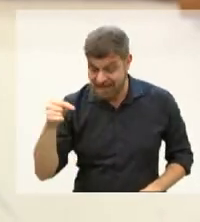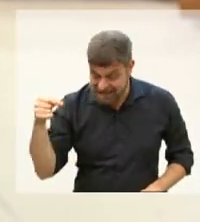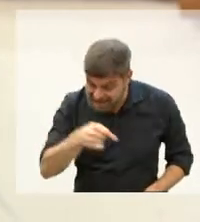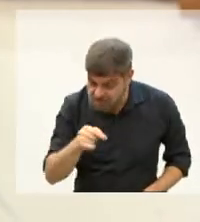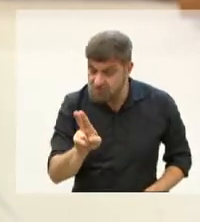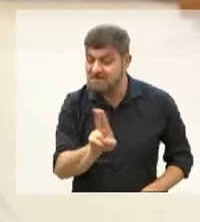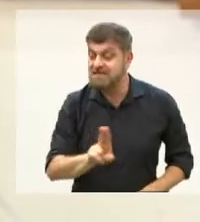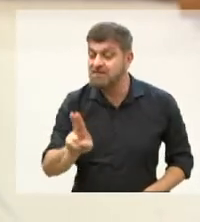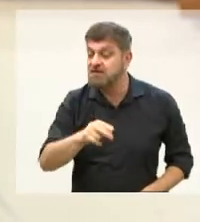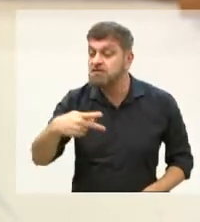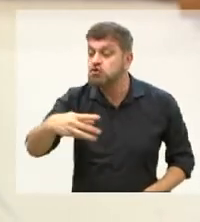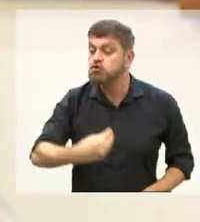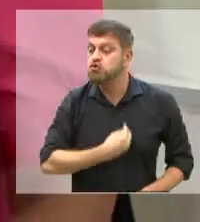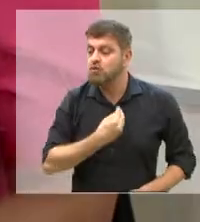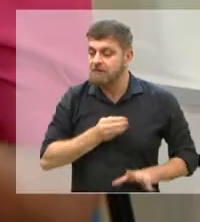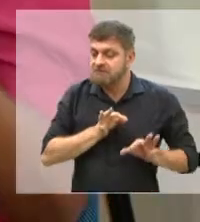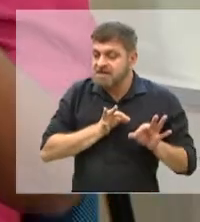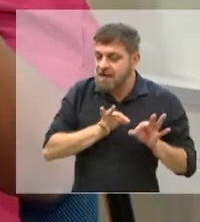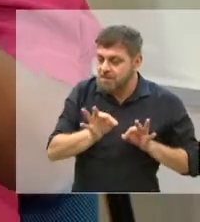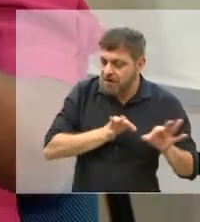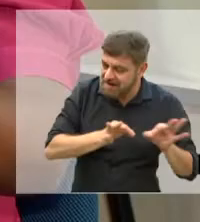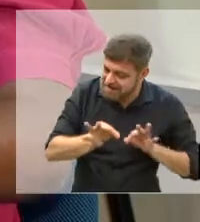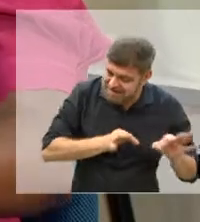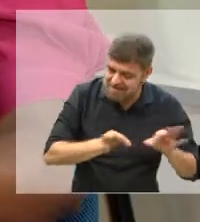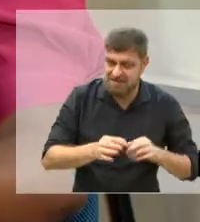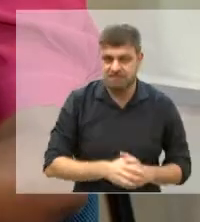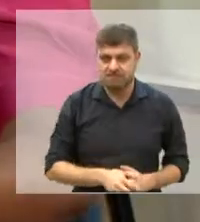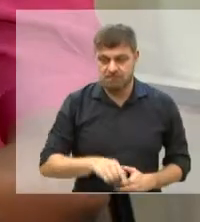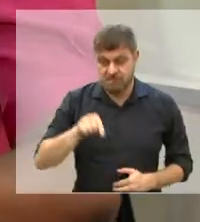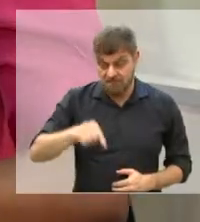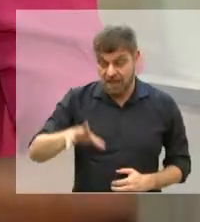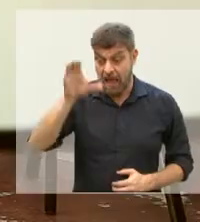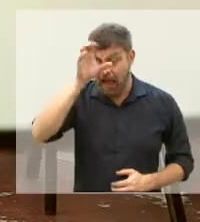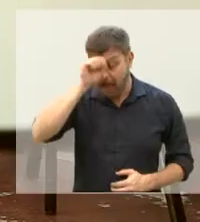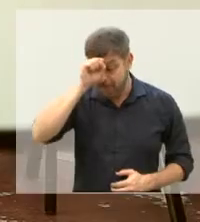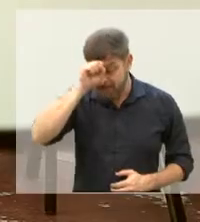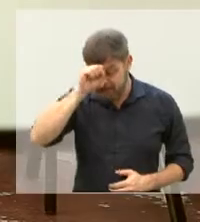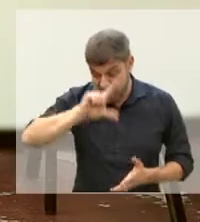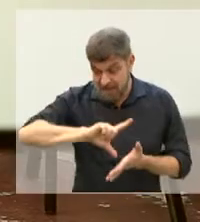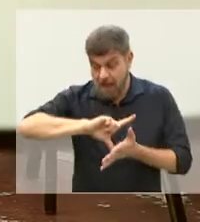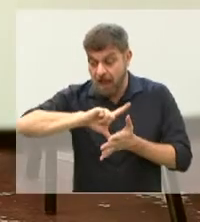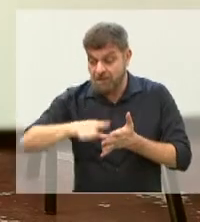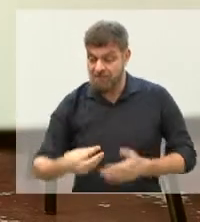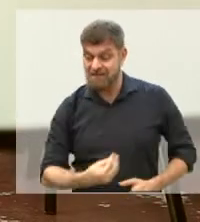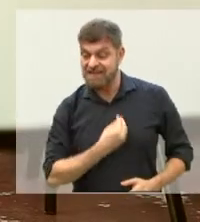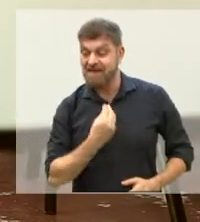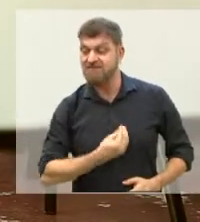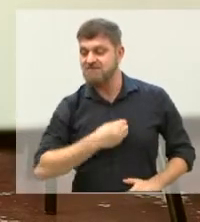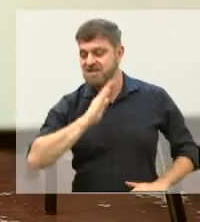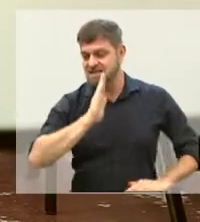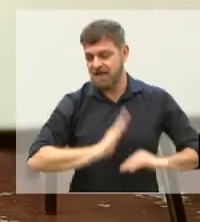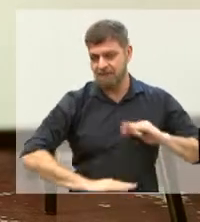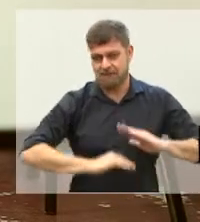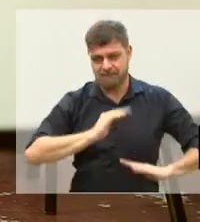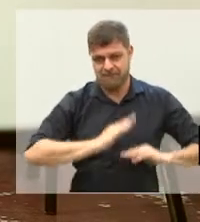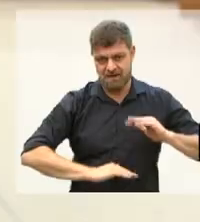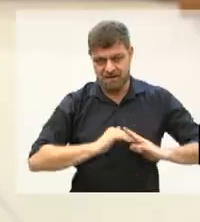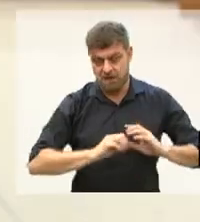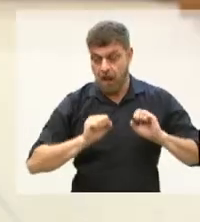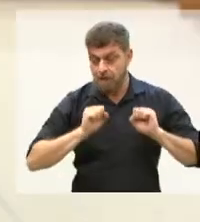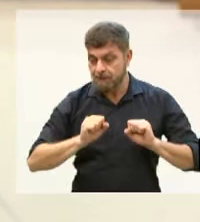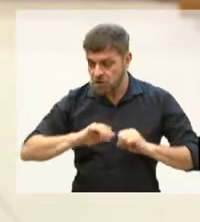você organizar a sua vida. O que aprende aqui é levado para fora do portão da escola. Você pode